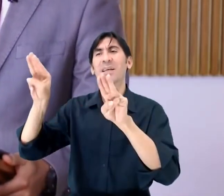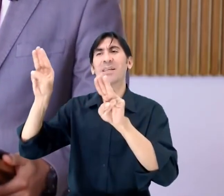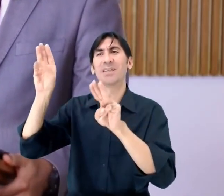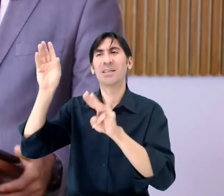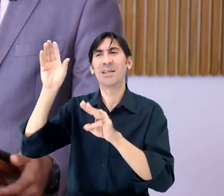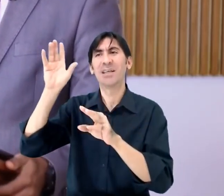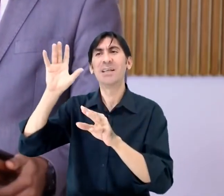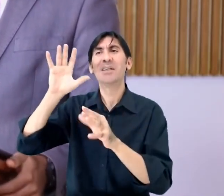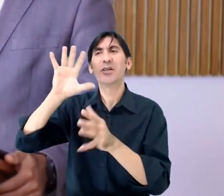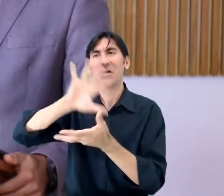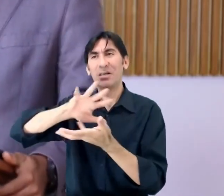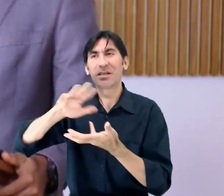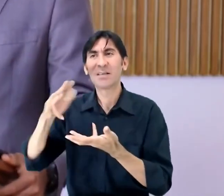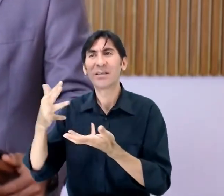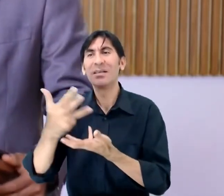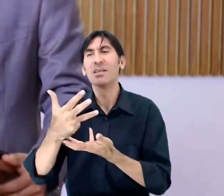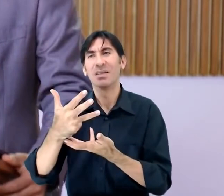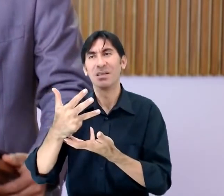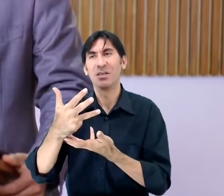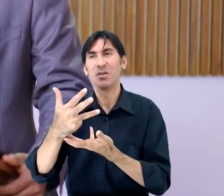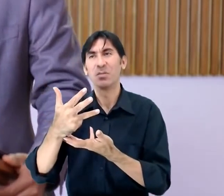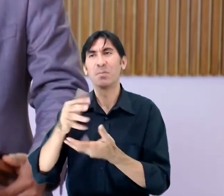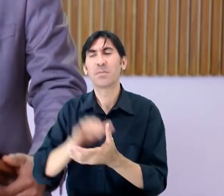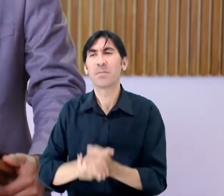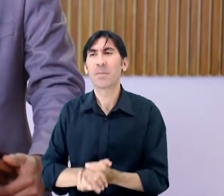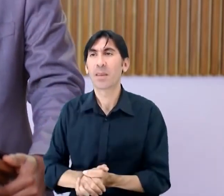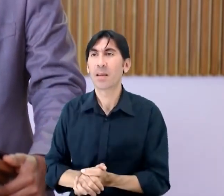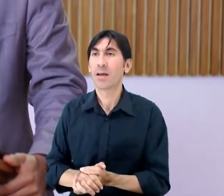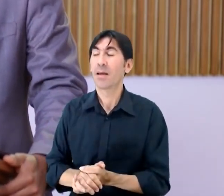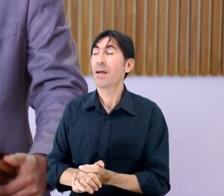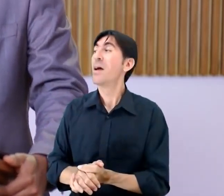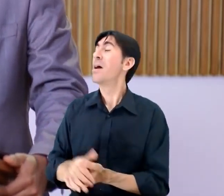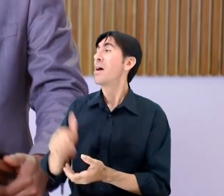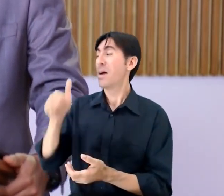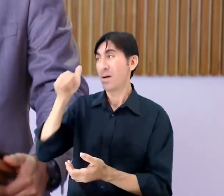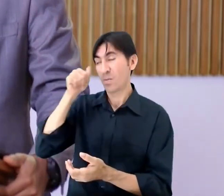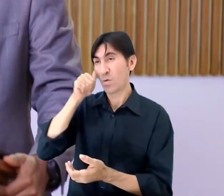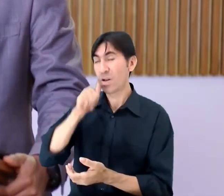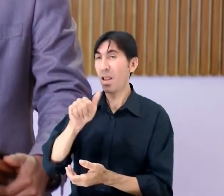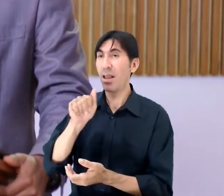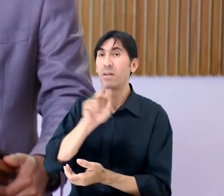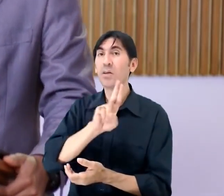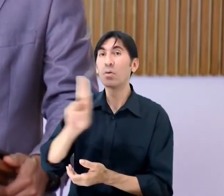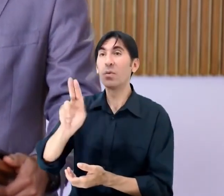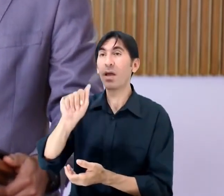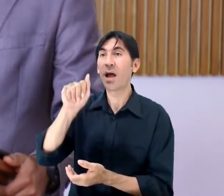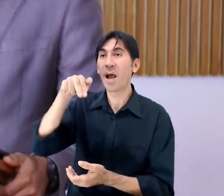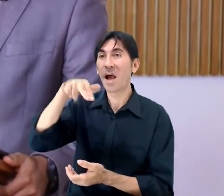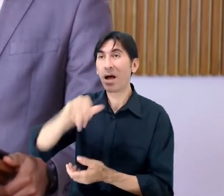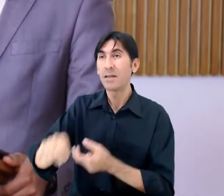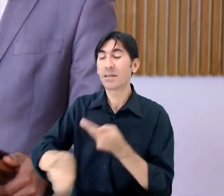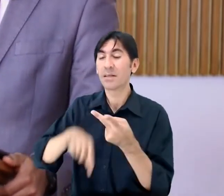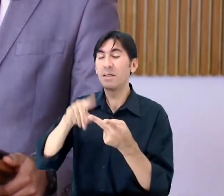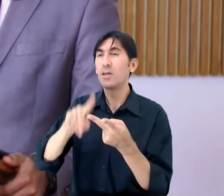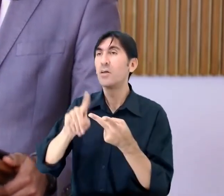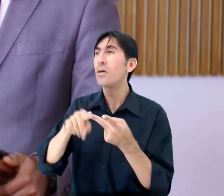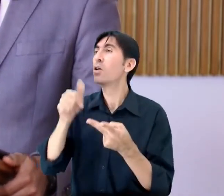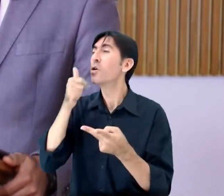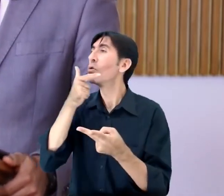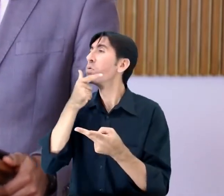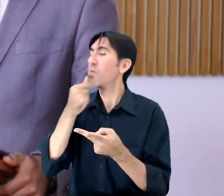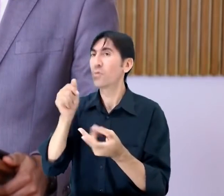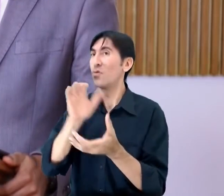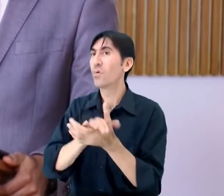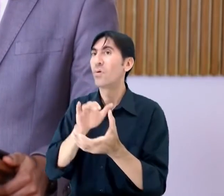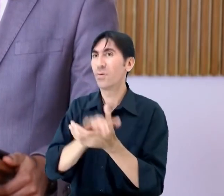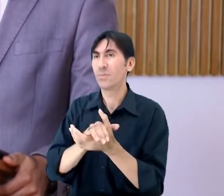adventismo. Ana e seu marido, Oscar Otto, foram, então,